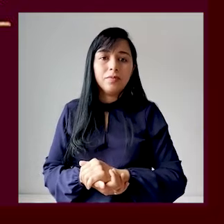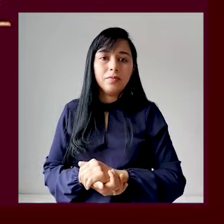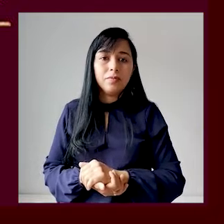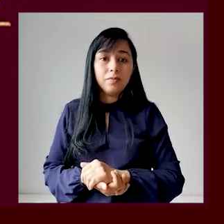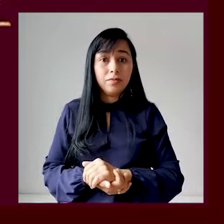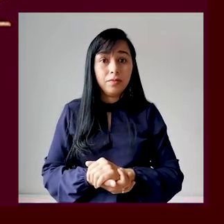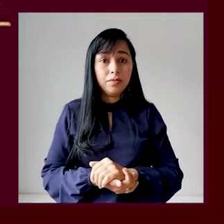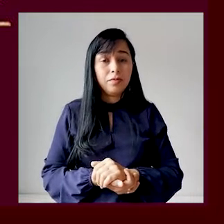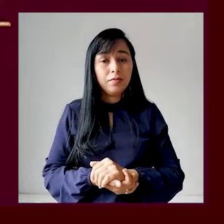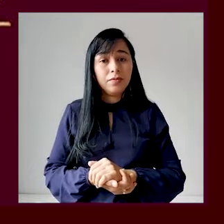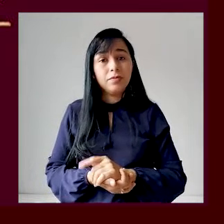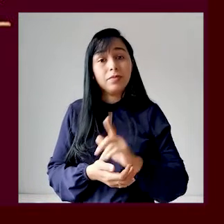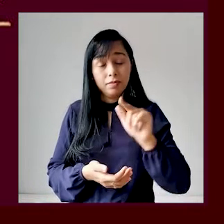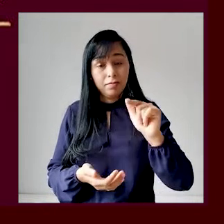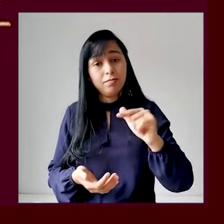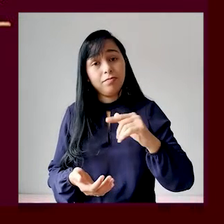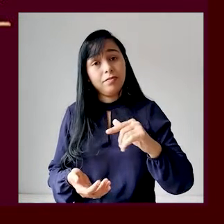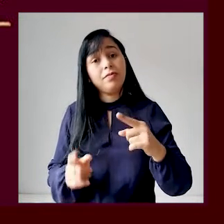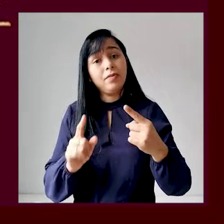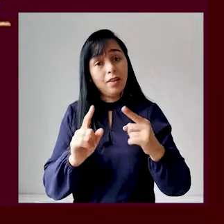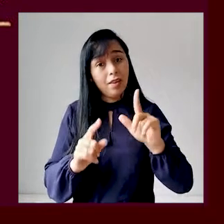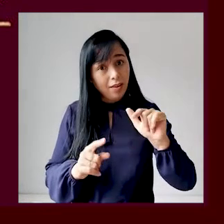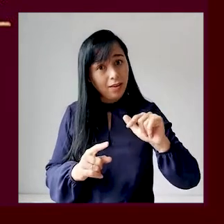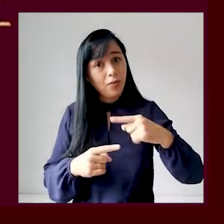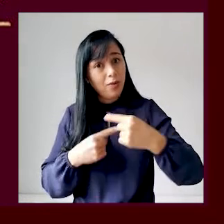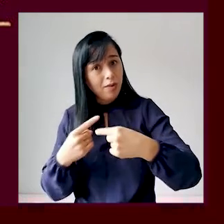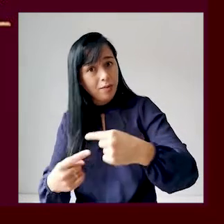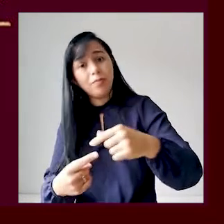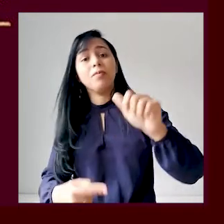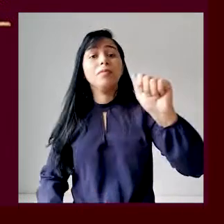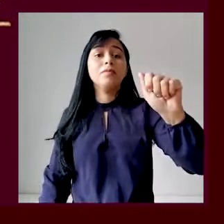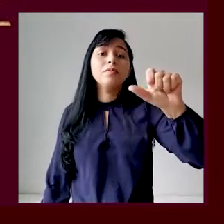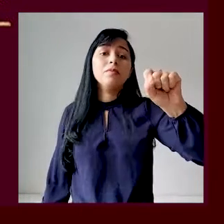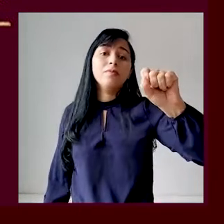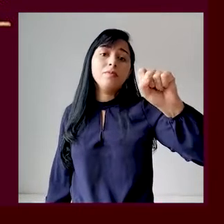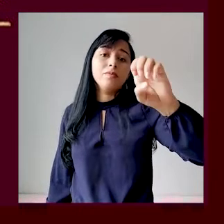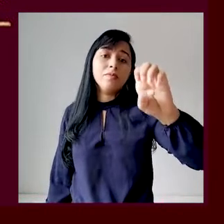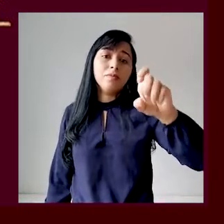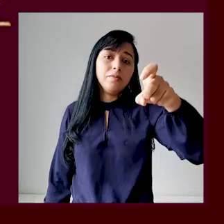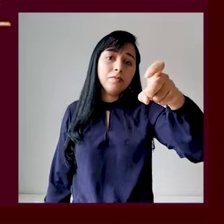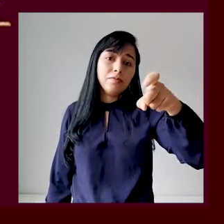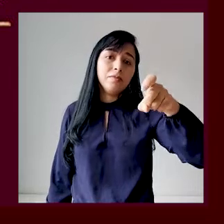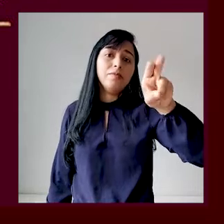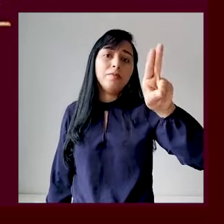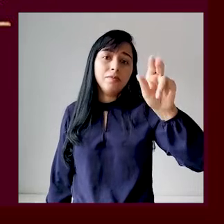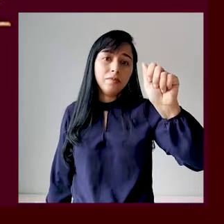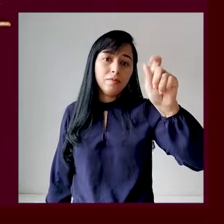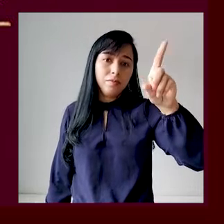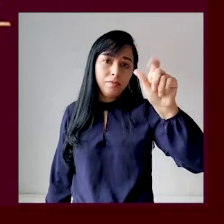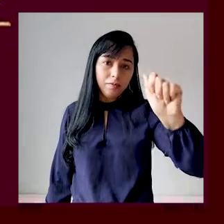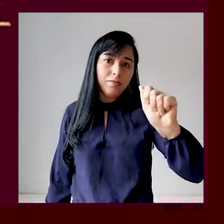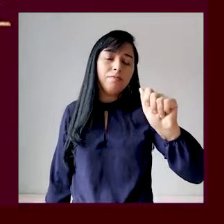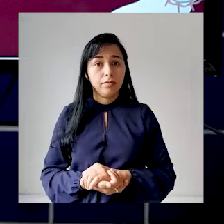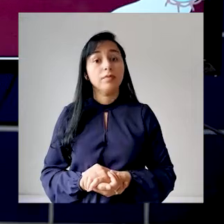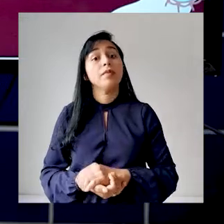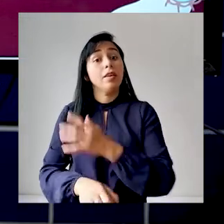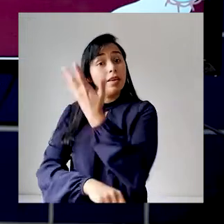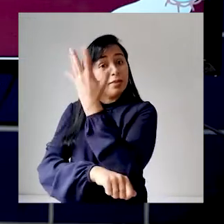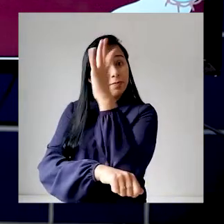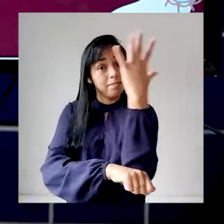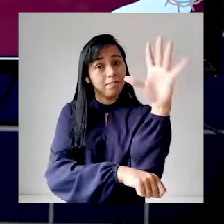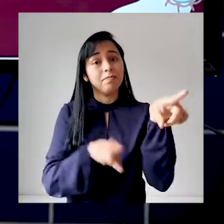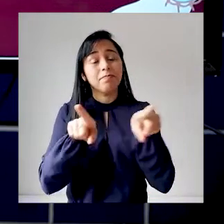reprodução assexuada, esses indivíduos gerados serão clones dos que originaram eles.